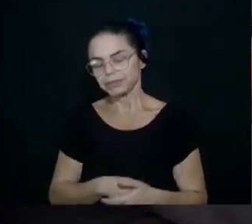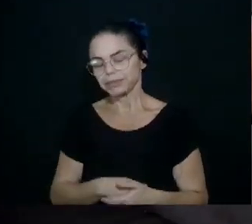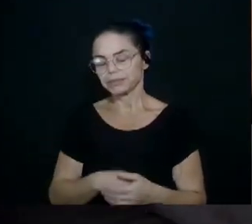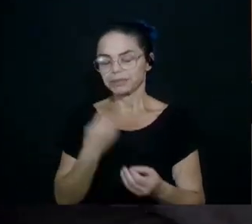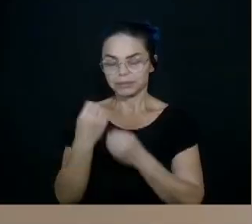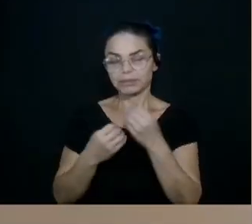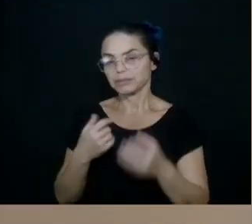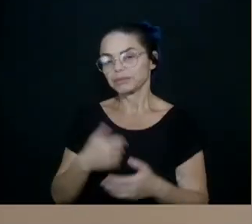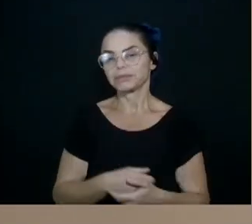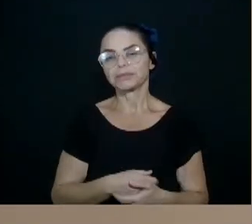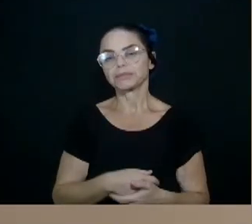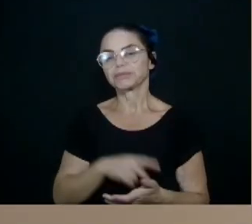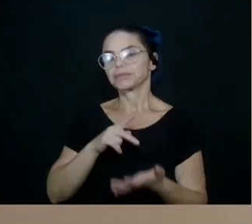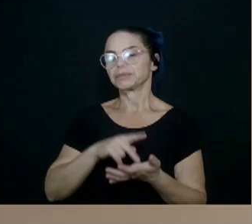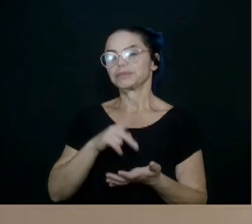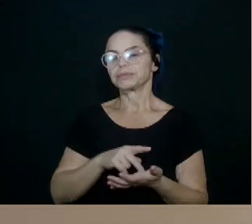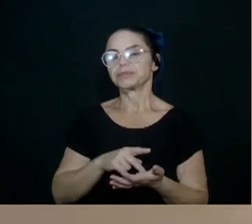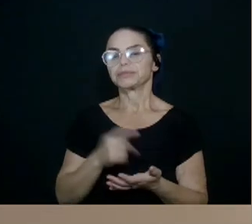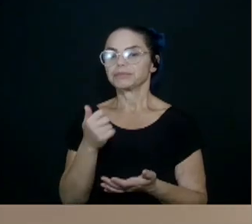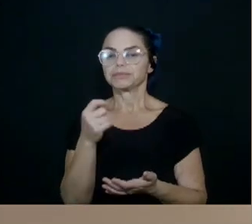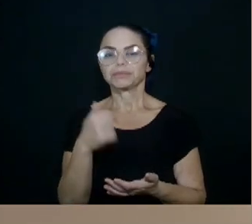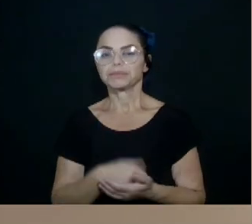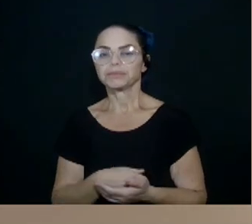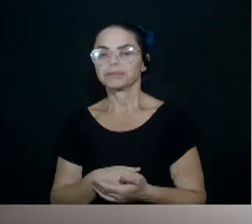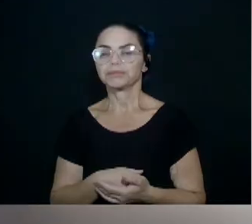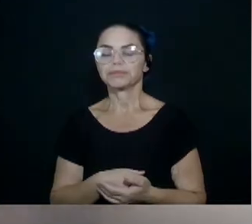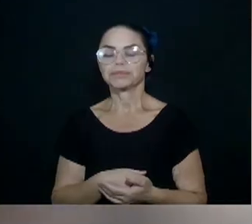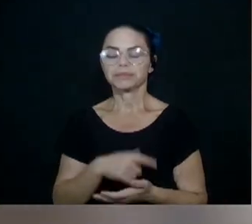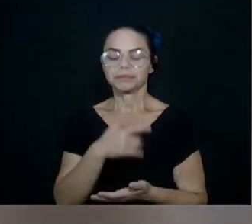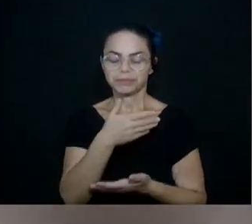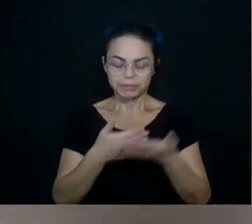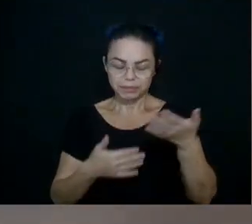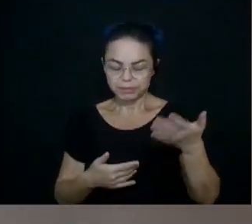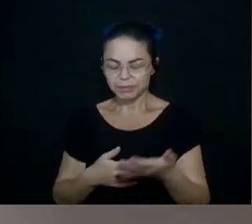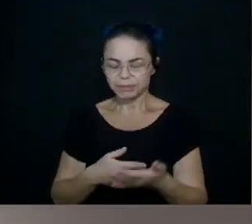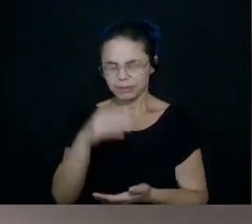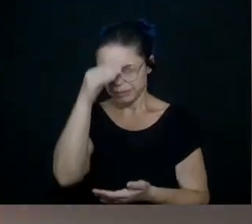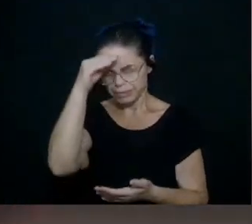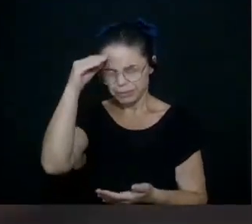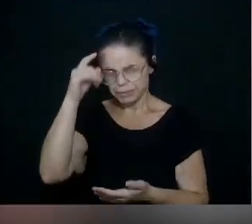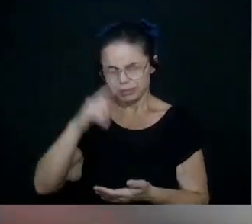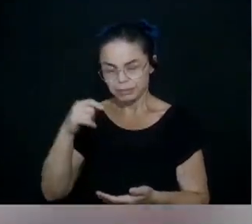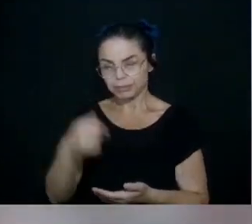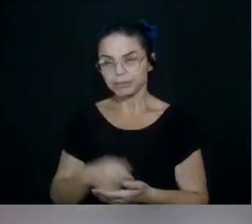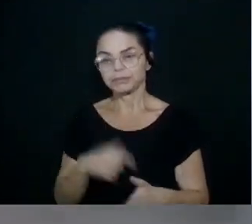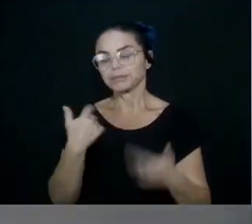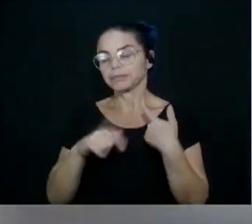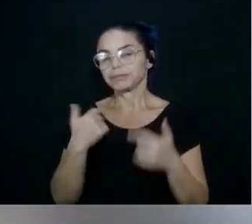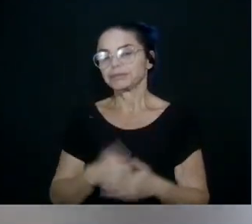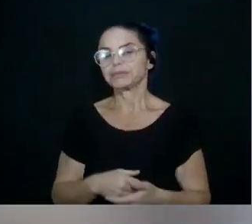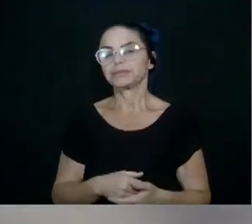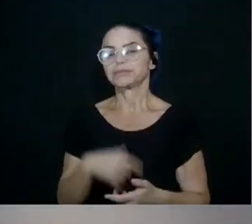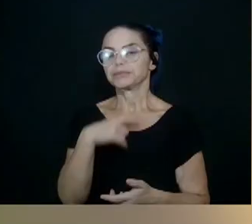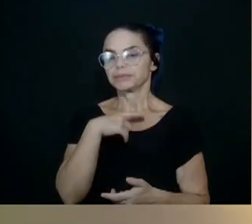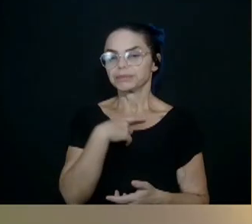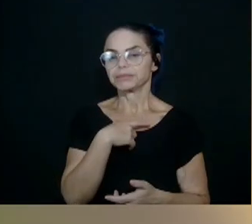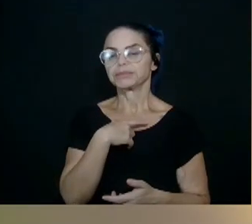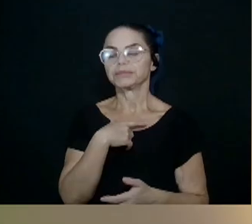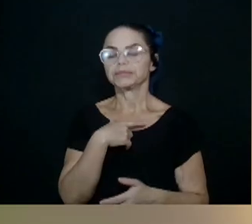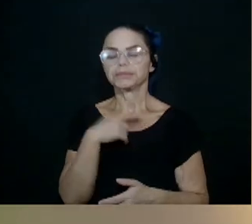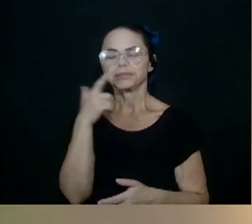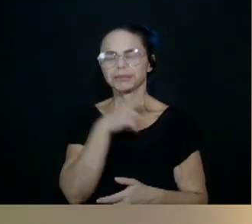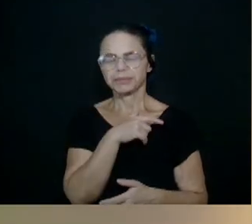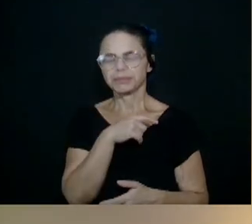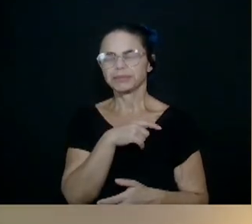Na verdade, eu quase não trouxe uma cartela de cliente muito grande da outra barbearia que eu trabalhei. Eu tive que meio que conquistar tudo do zero,